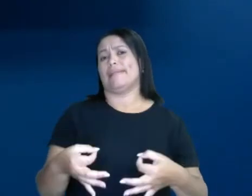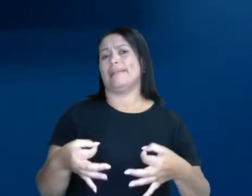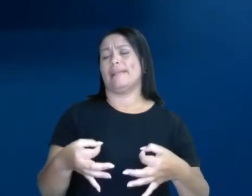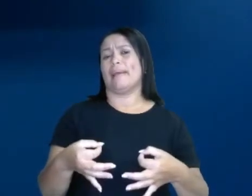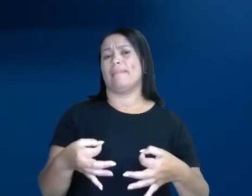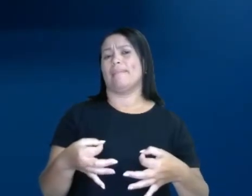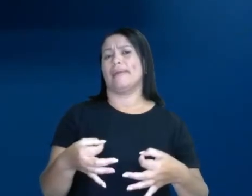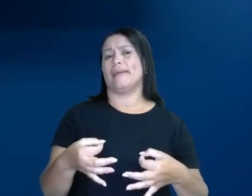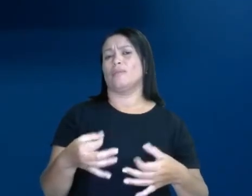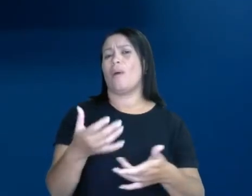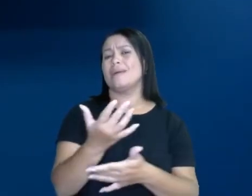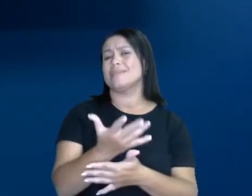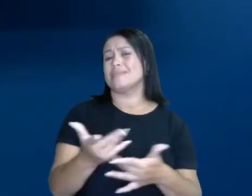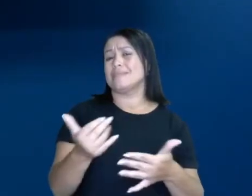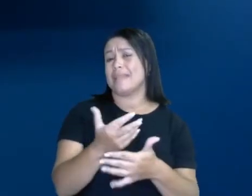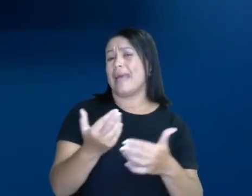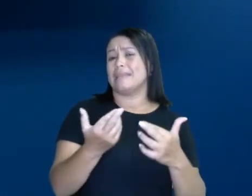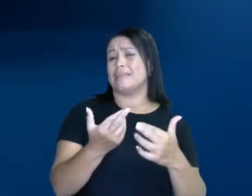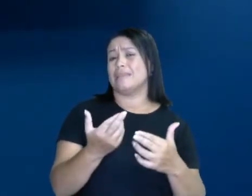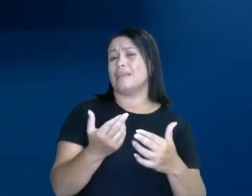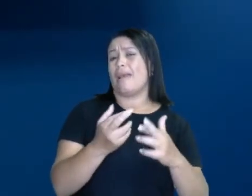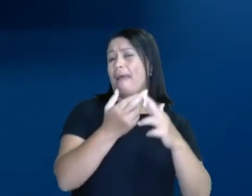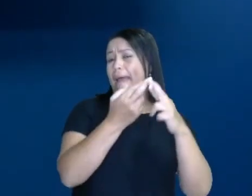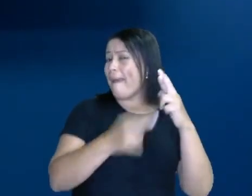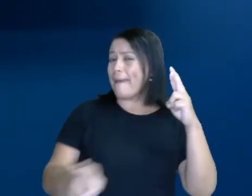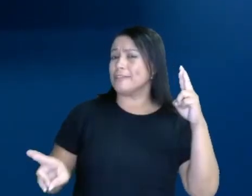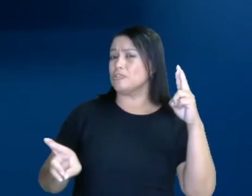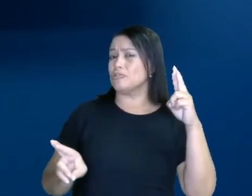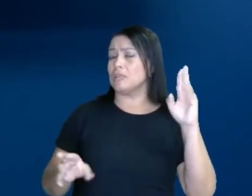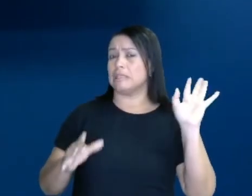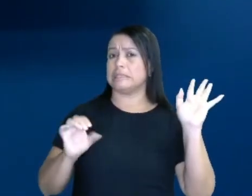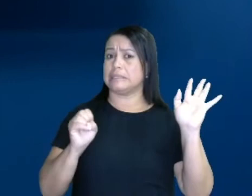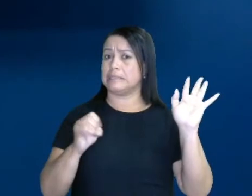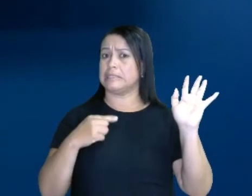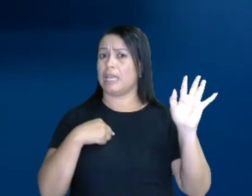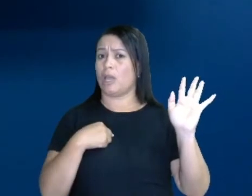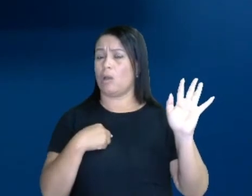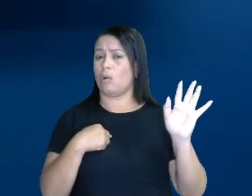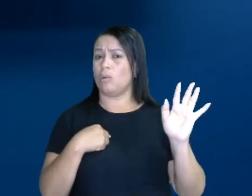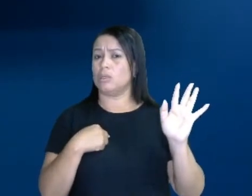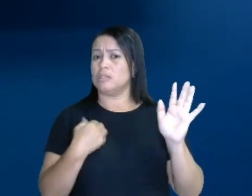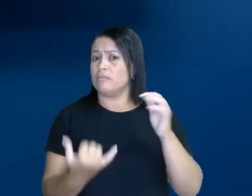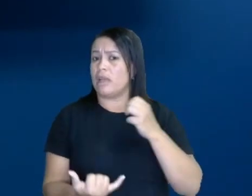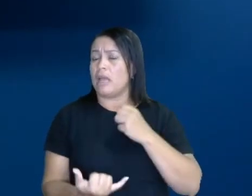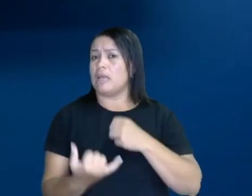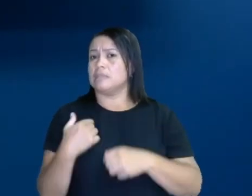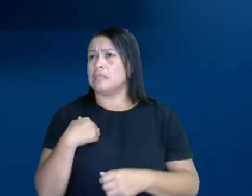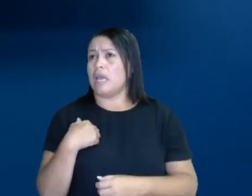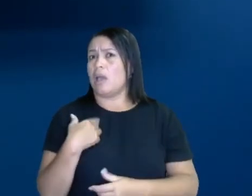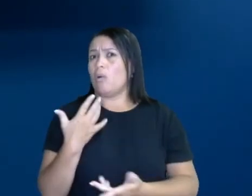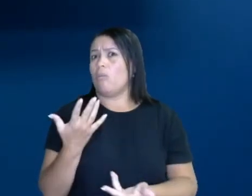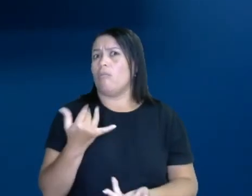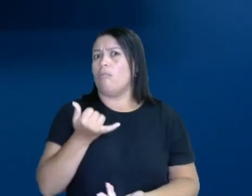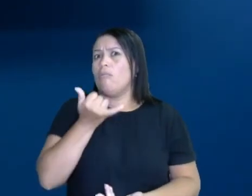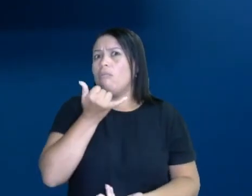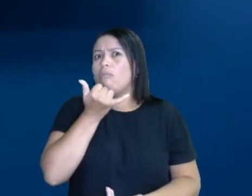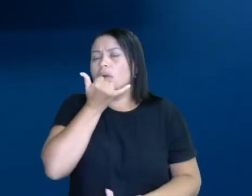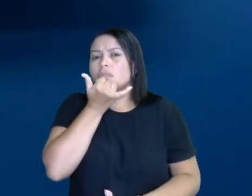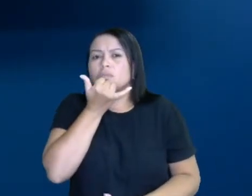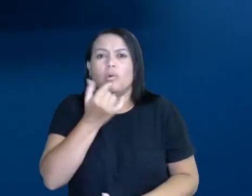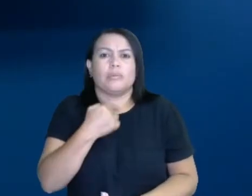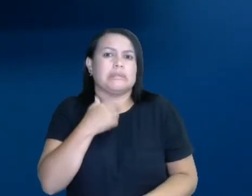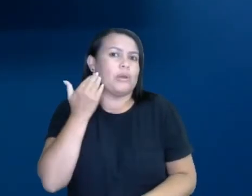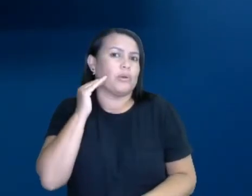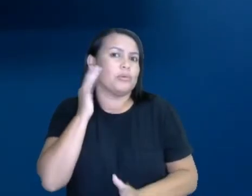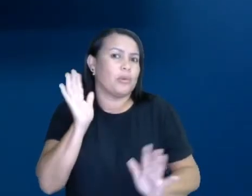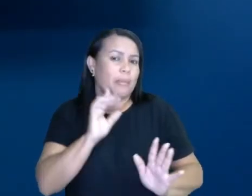uma função assim religiosa. Se eu estiver enganada, por favor, falem com seus professores para falarem comigo